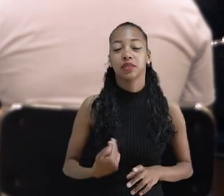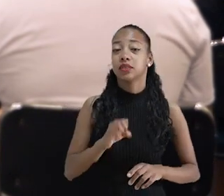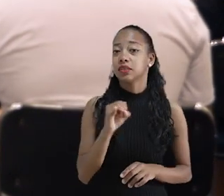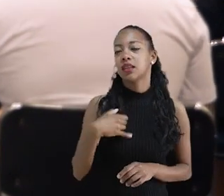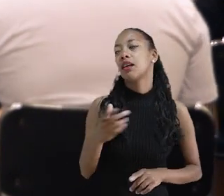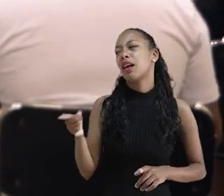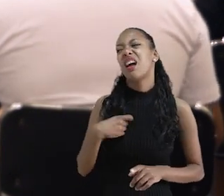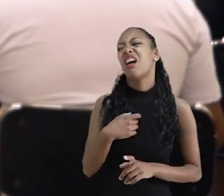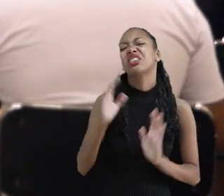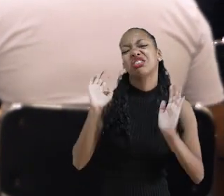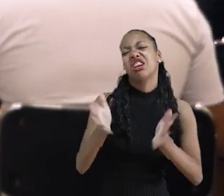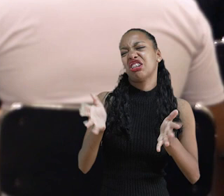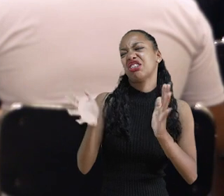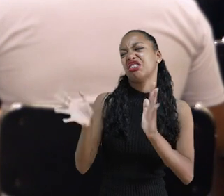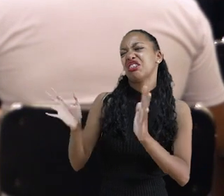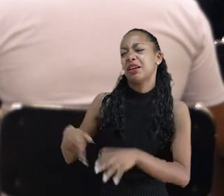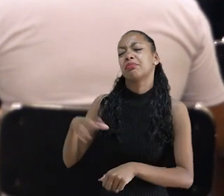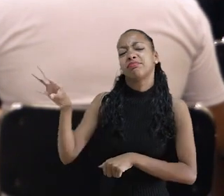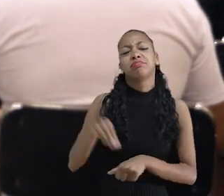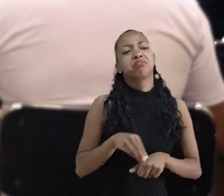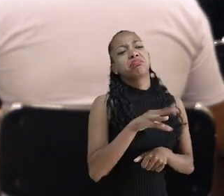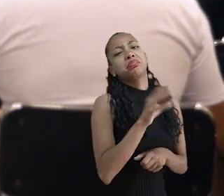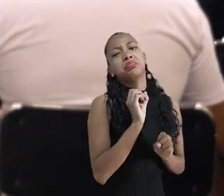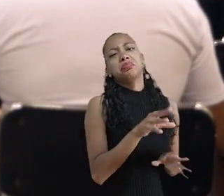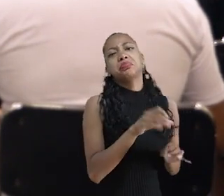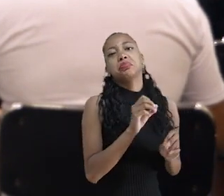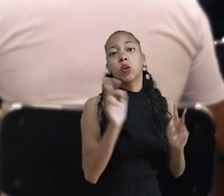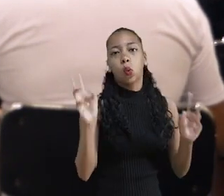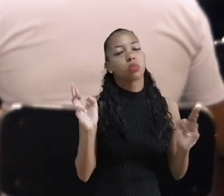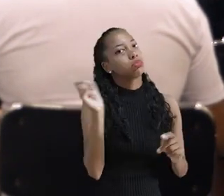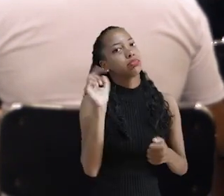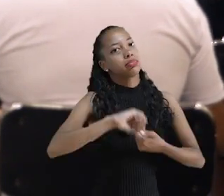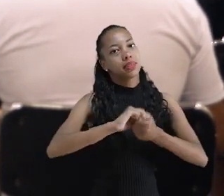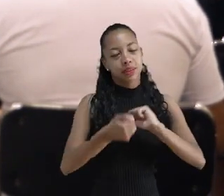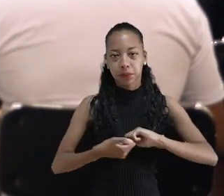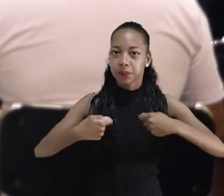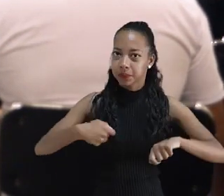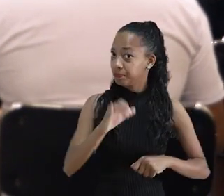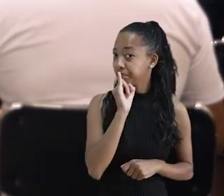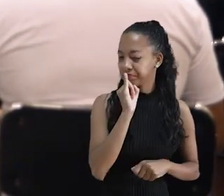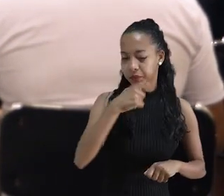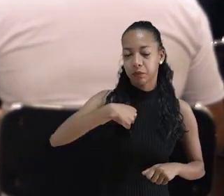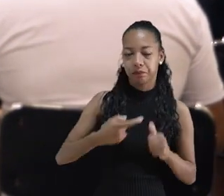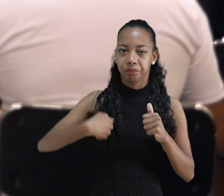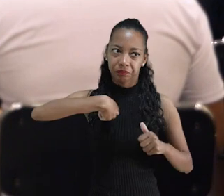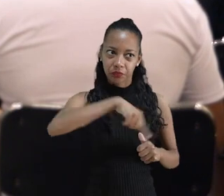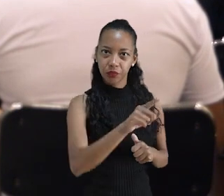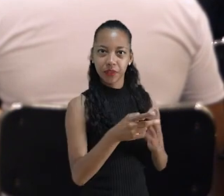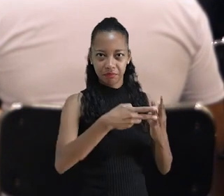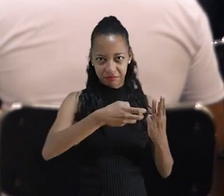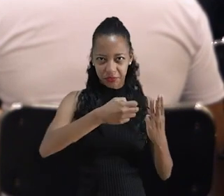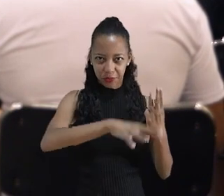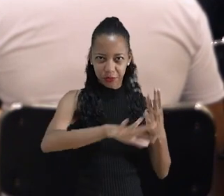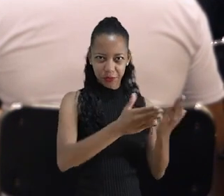pronto e achar ai olha vai dar certo esse aqui porque deu certo em outro lugar a gente chegou lá primeira aula né